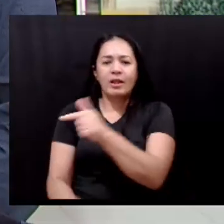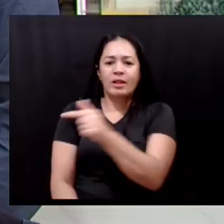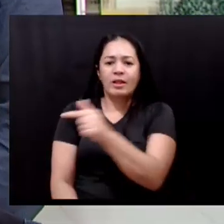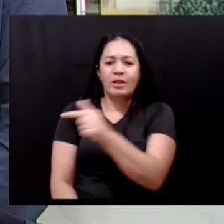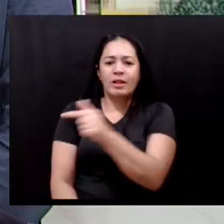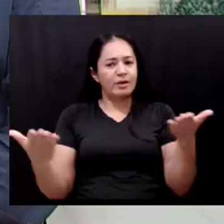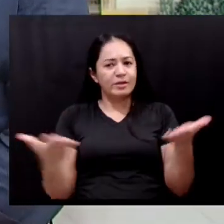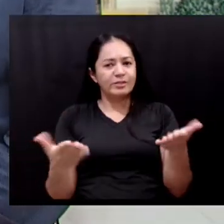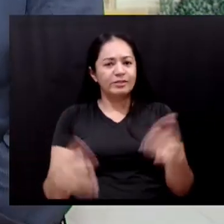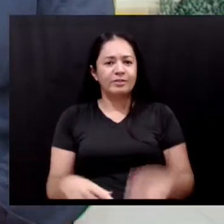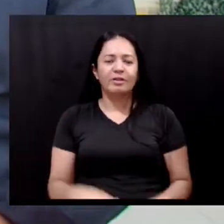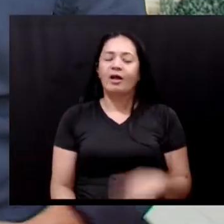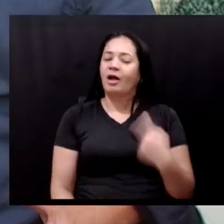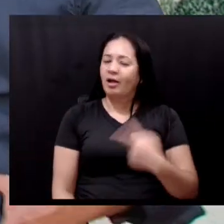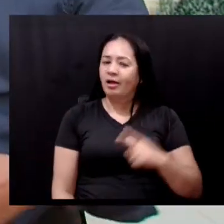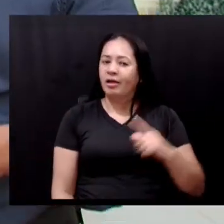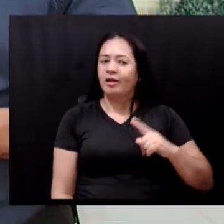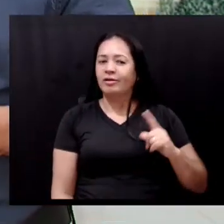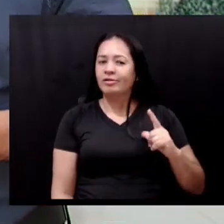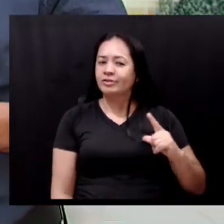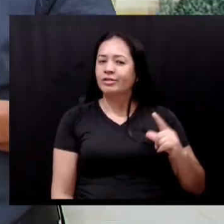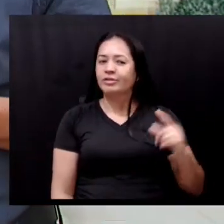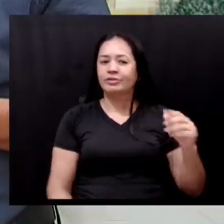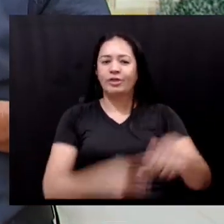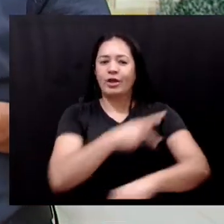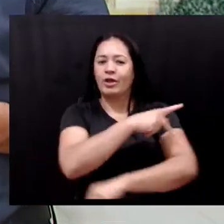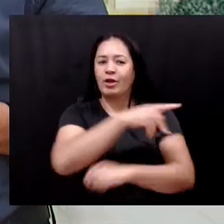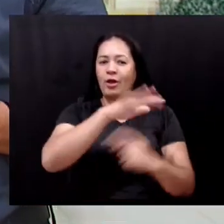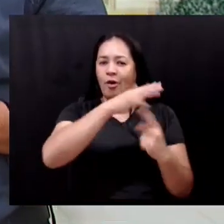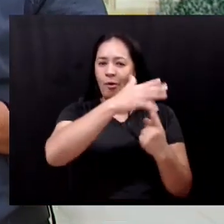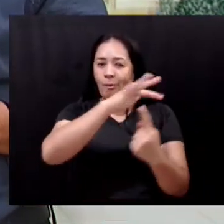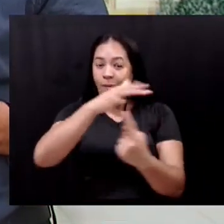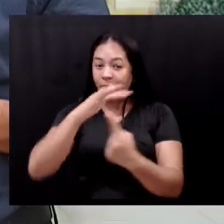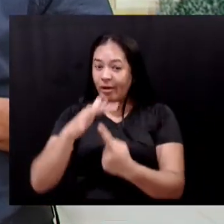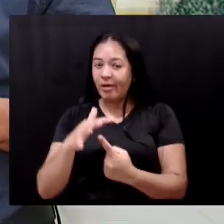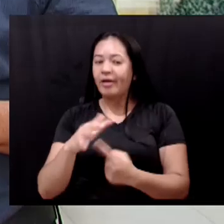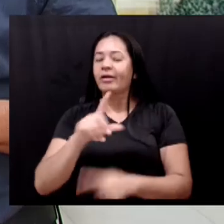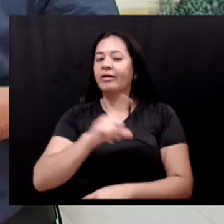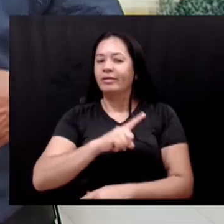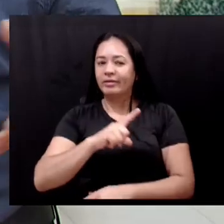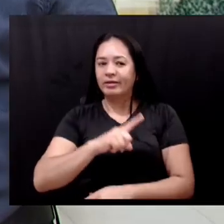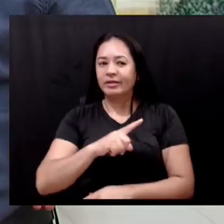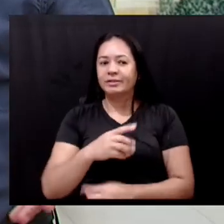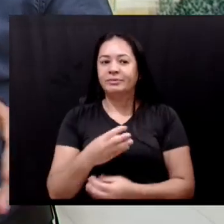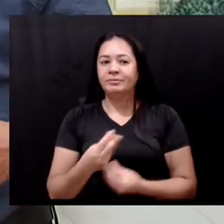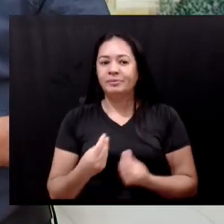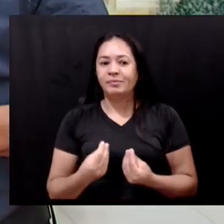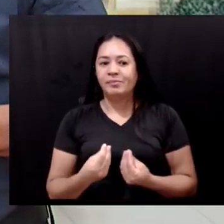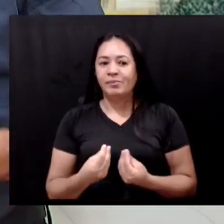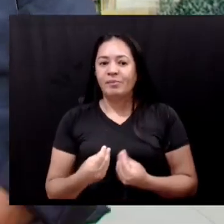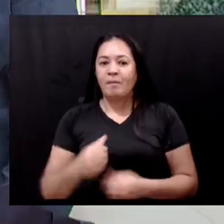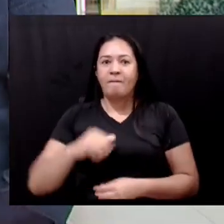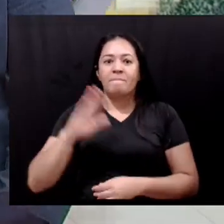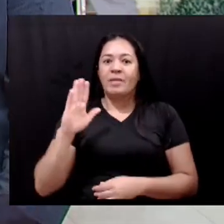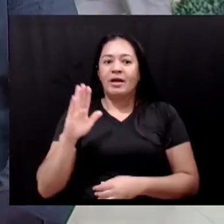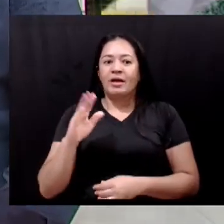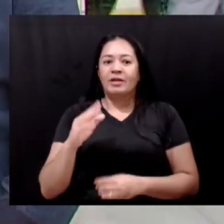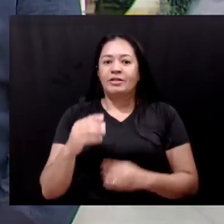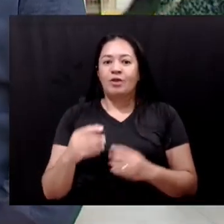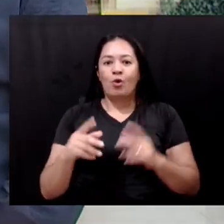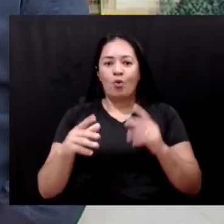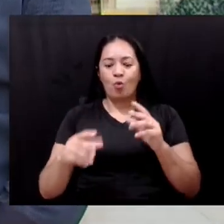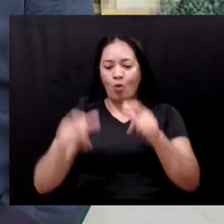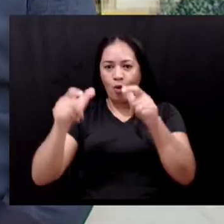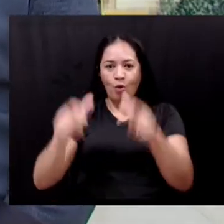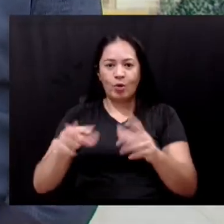aí parques, nós temos que os nossos parques, na verdade, é mais que um parque, são pontos turísticos, né? Então, local